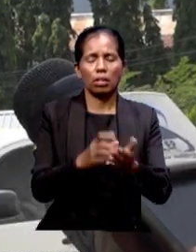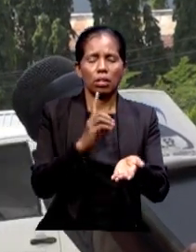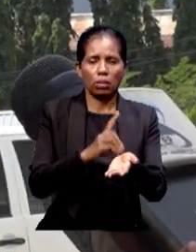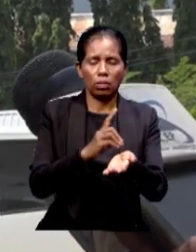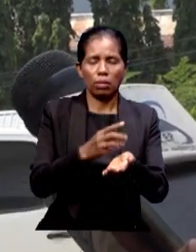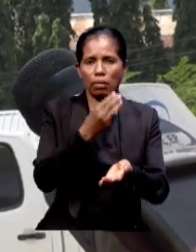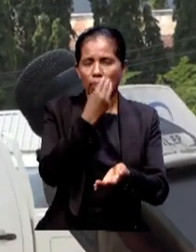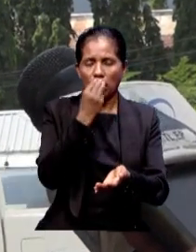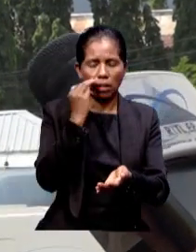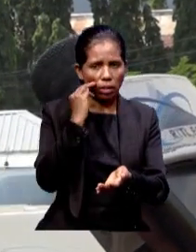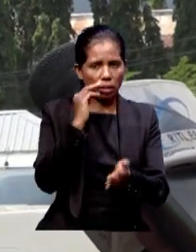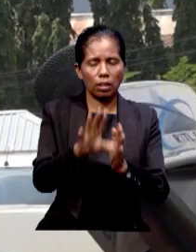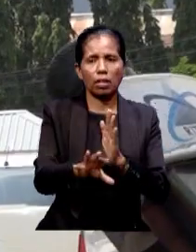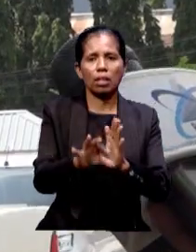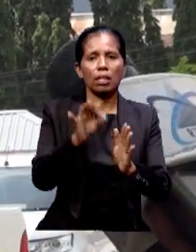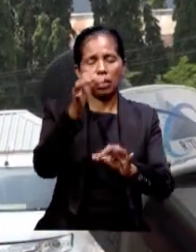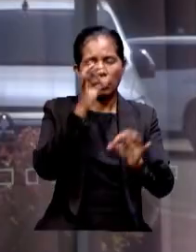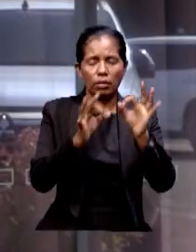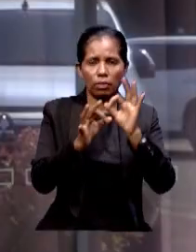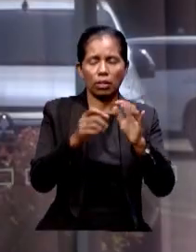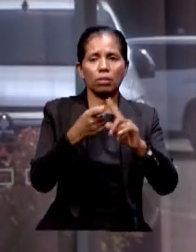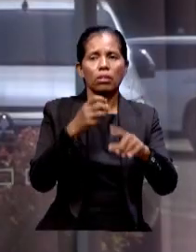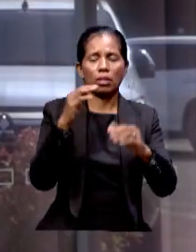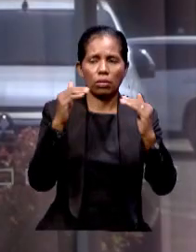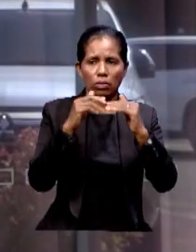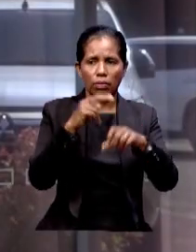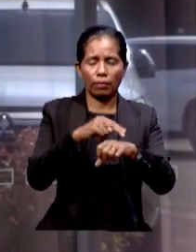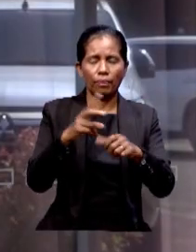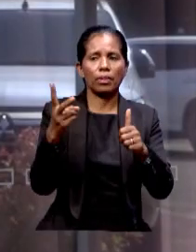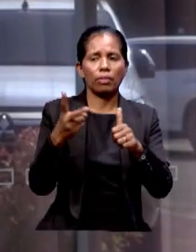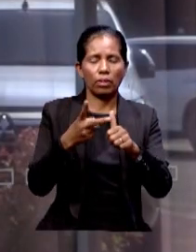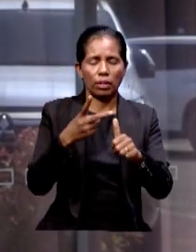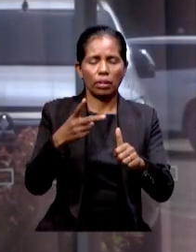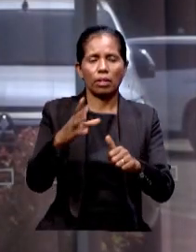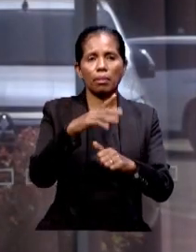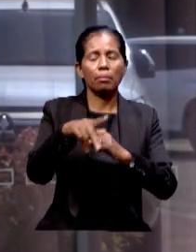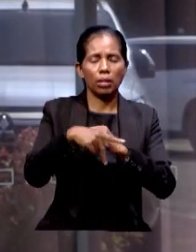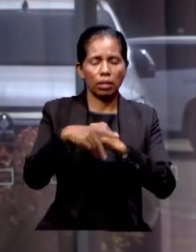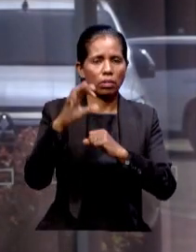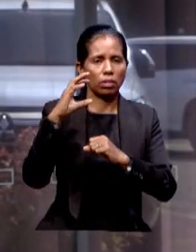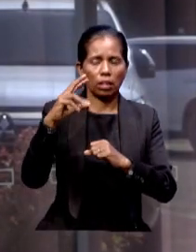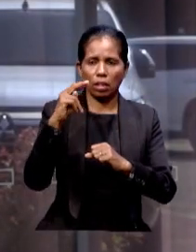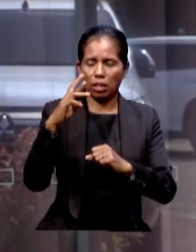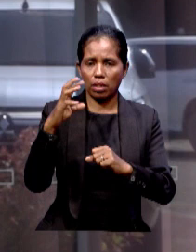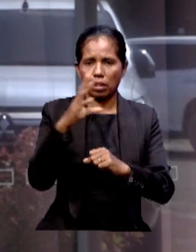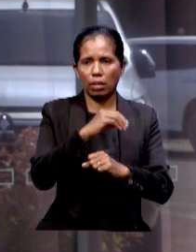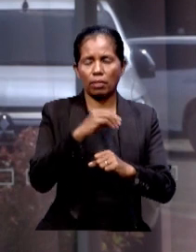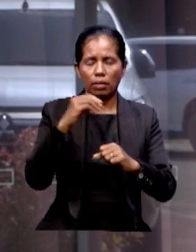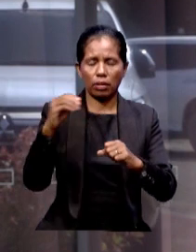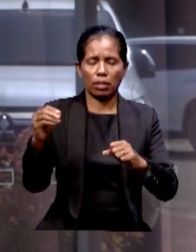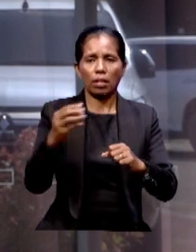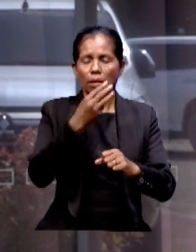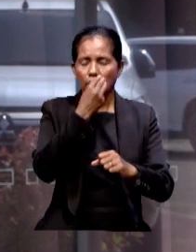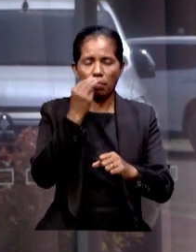Alcatiri na be ke hetan consenso nacional. Vice-chefe bancada CNRT Hateten, ex-presidente autoridade Raioa